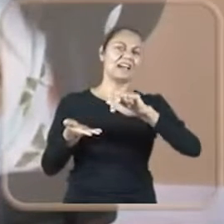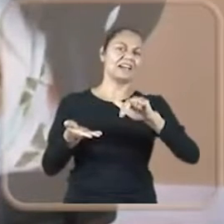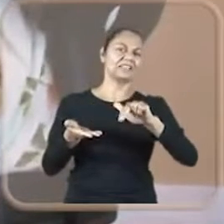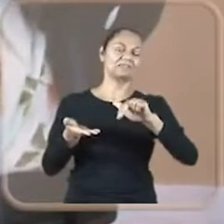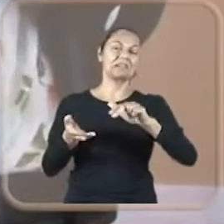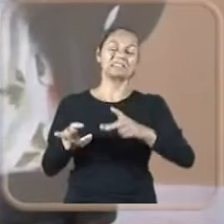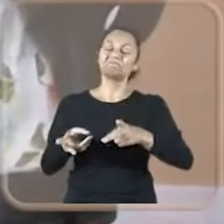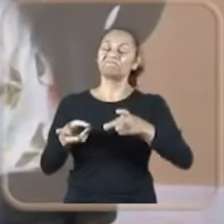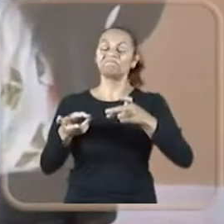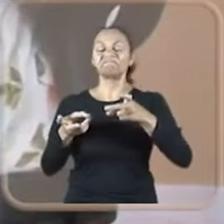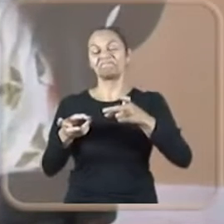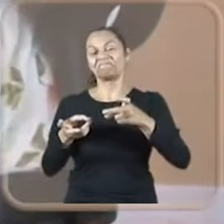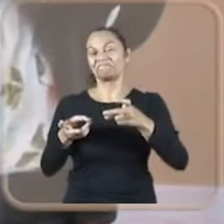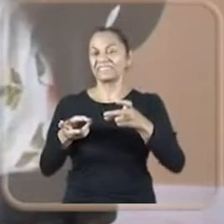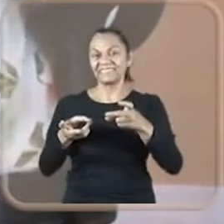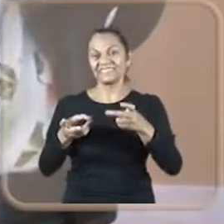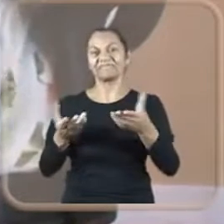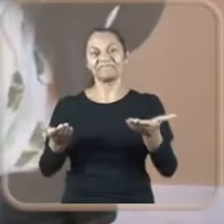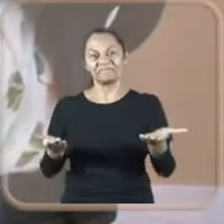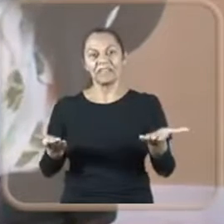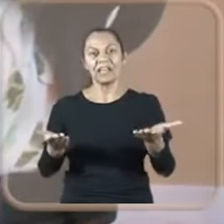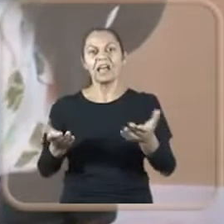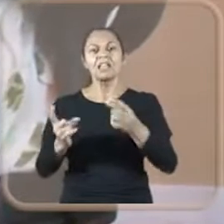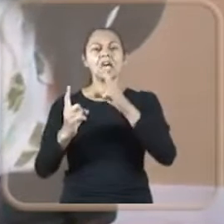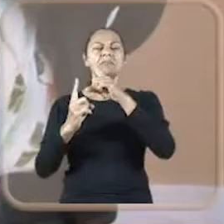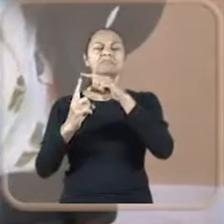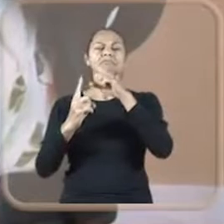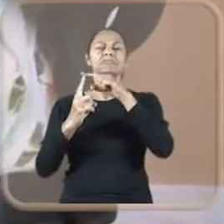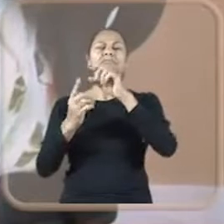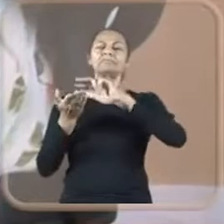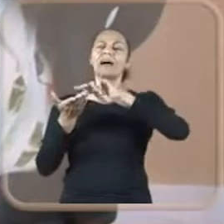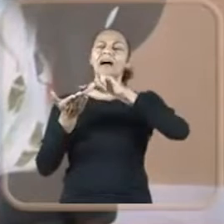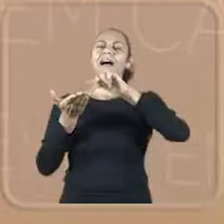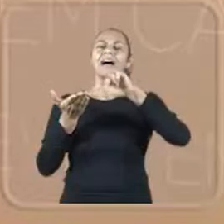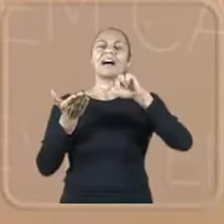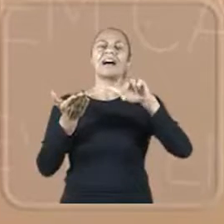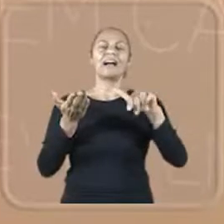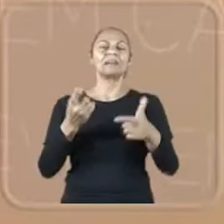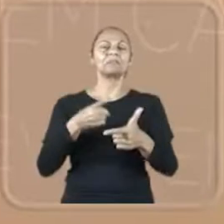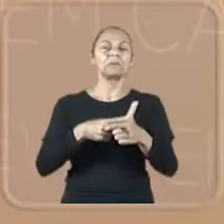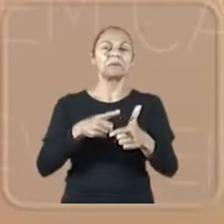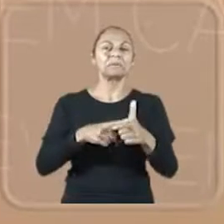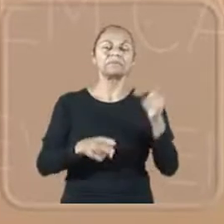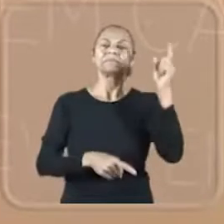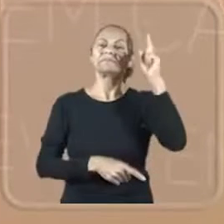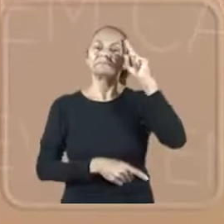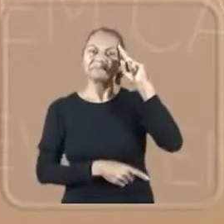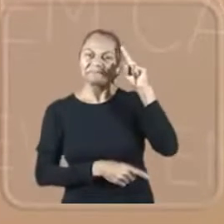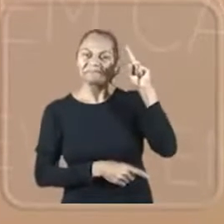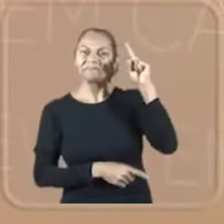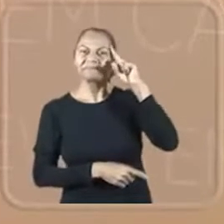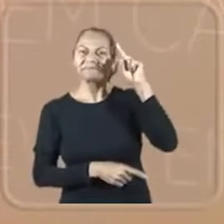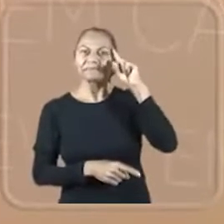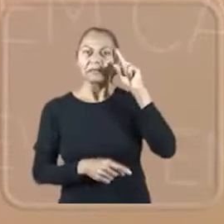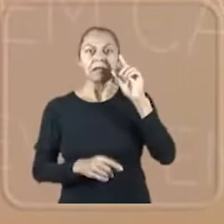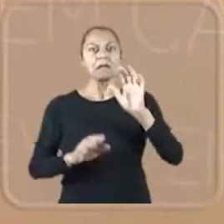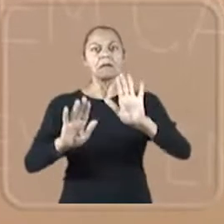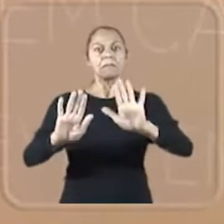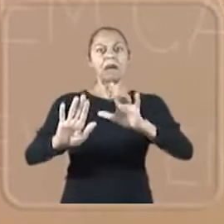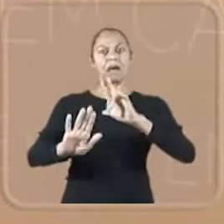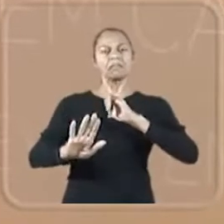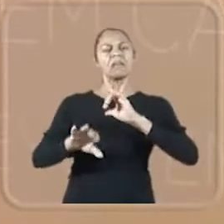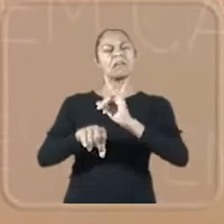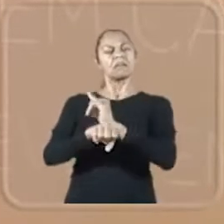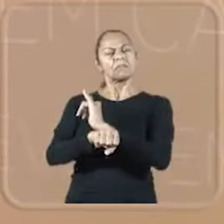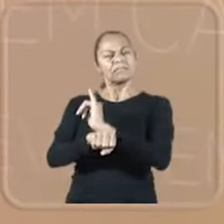disso. Nós podemos ter todo tipo de conflito e sobrevivemos a eles todos os dias. Mas existem técnicas para quem lida